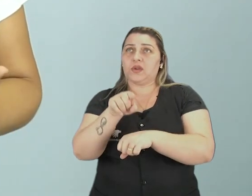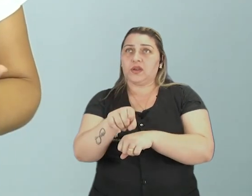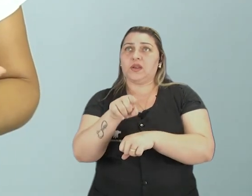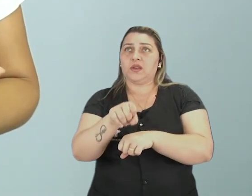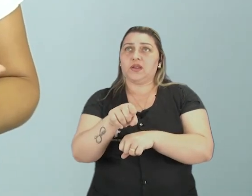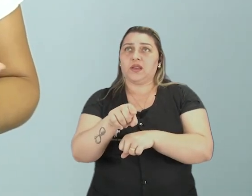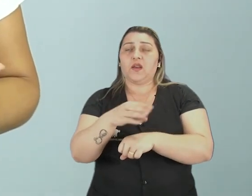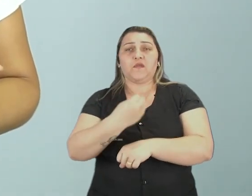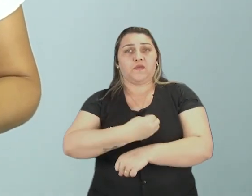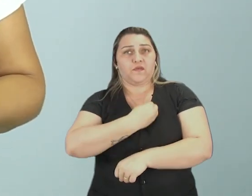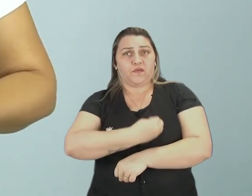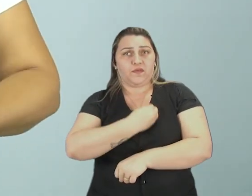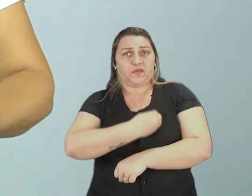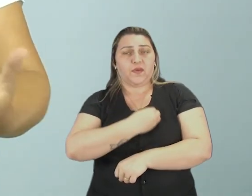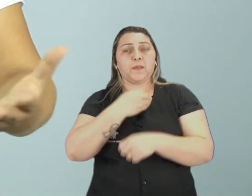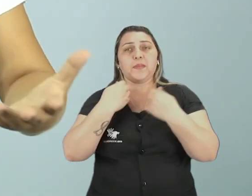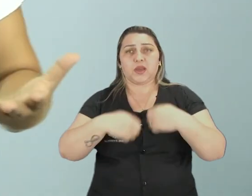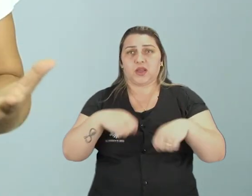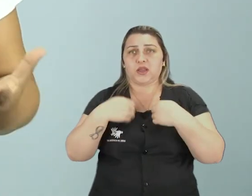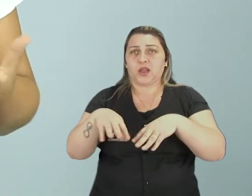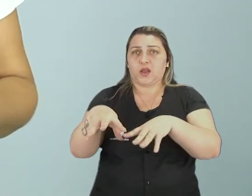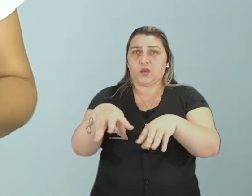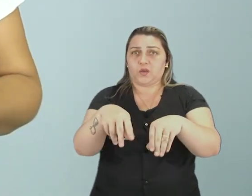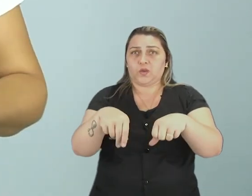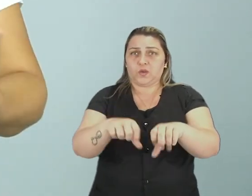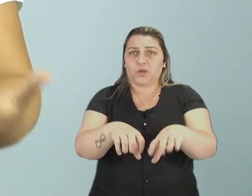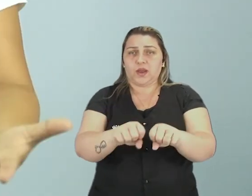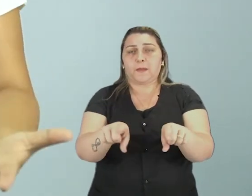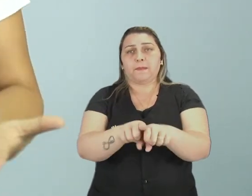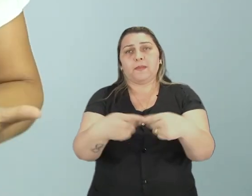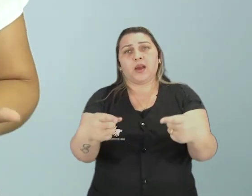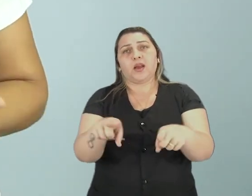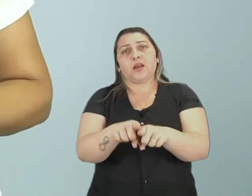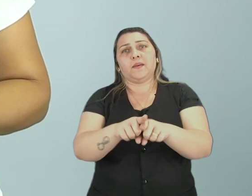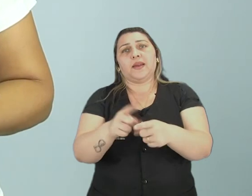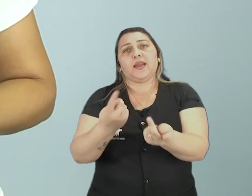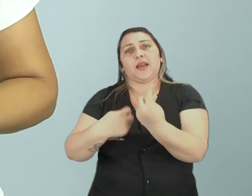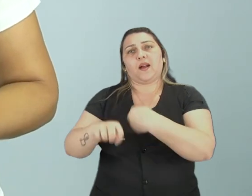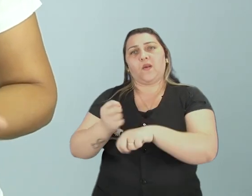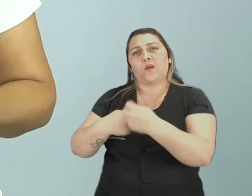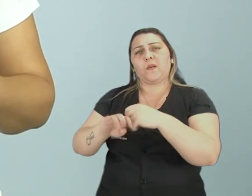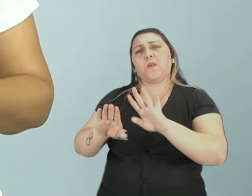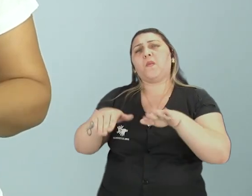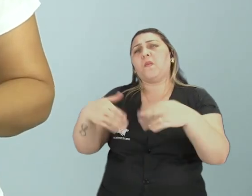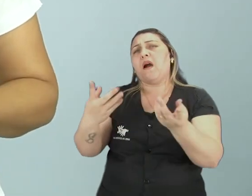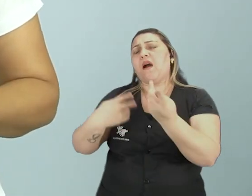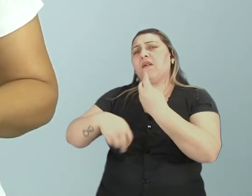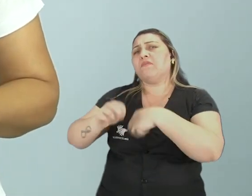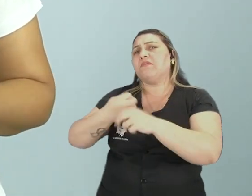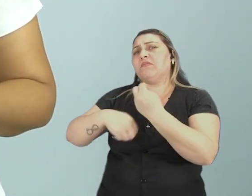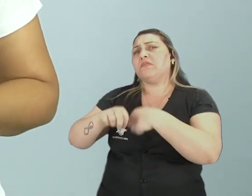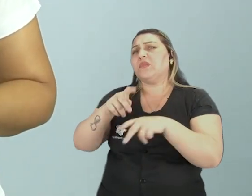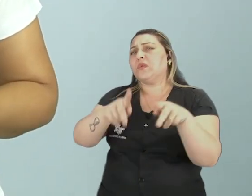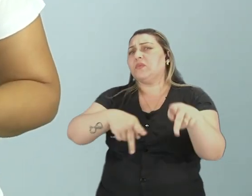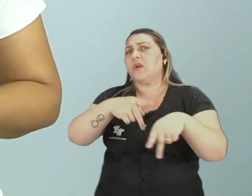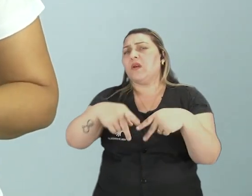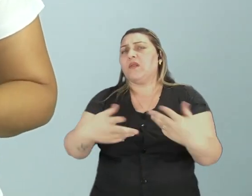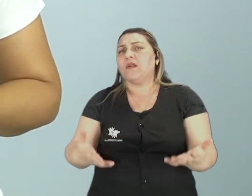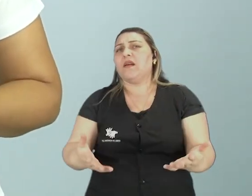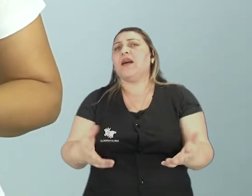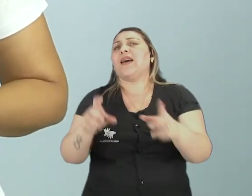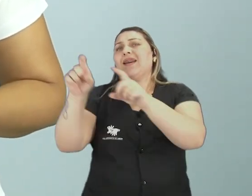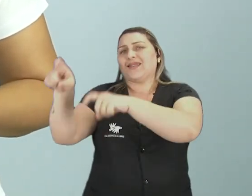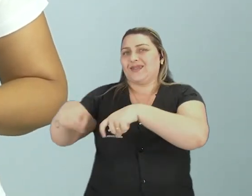poder sobreviver, você precisa do território, mas você também tem a forma de economia. Qual era a forma de economia desses povos? Era